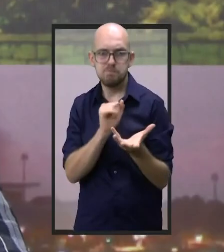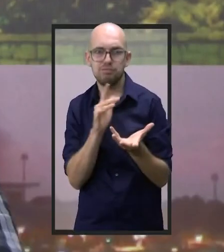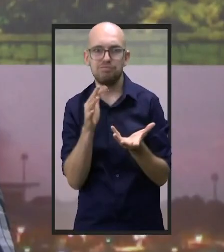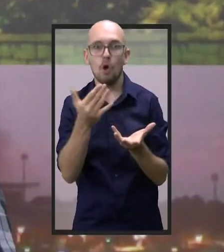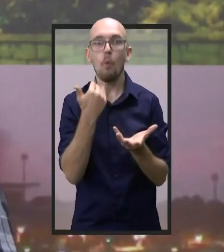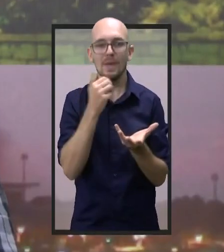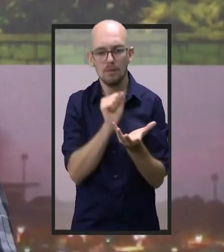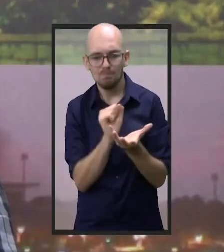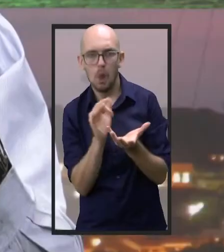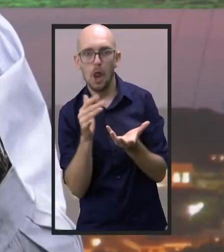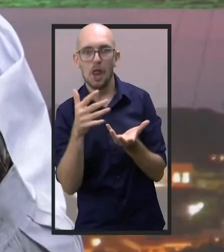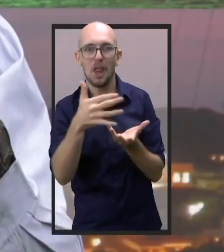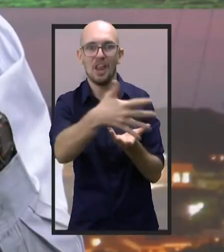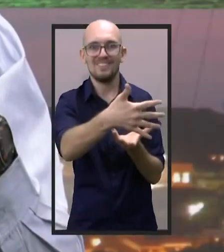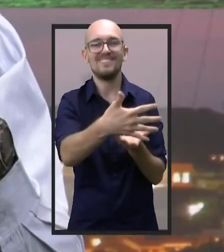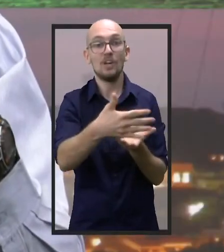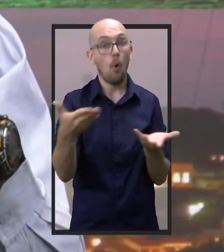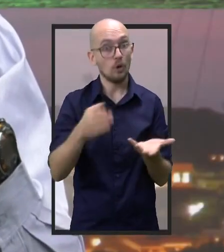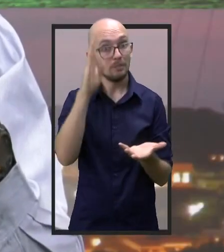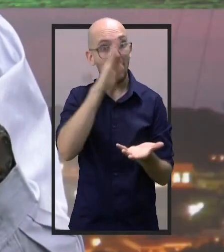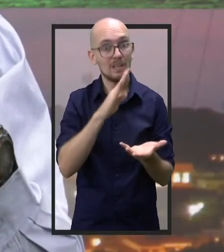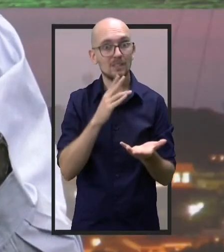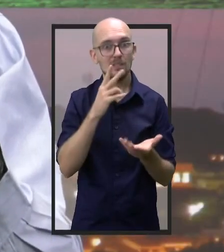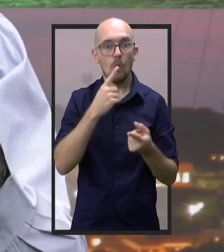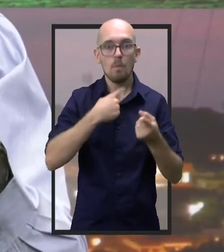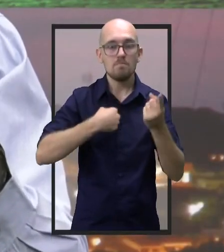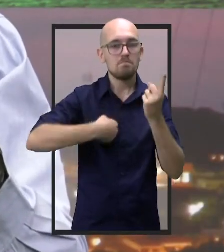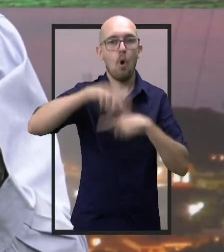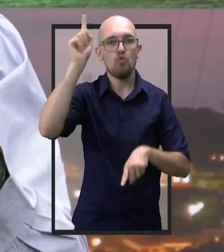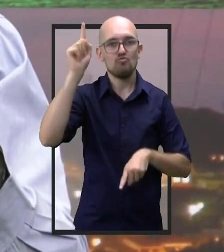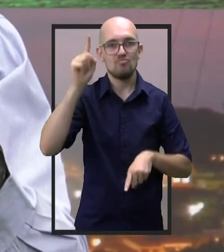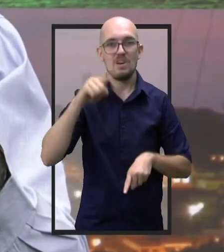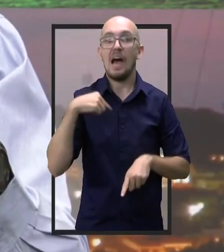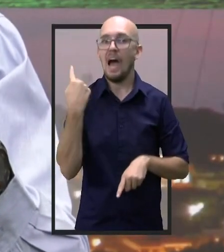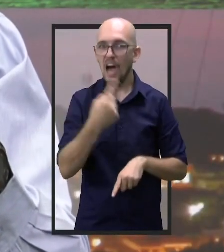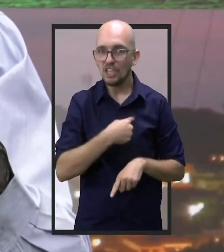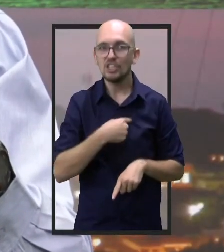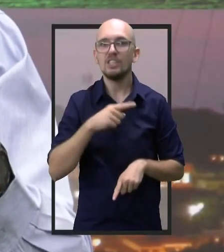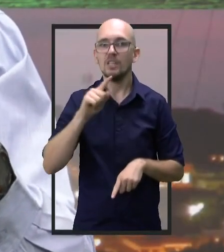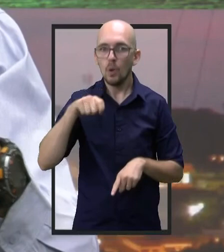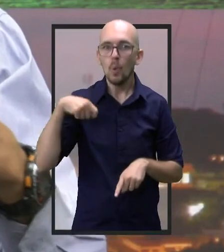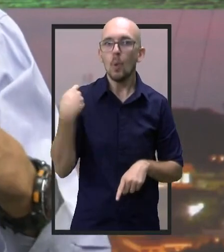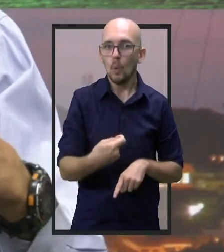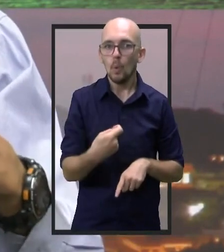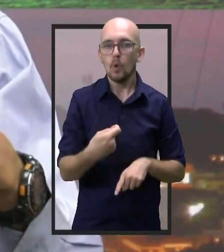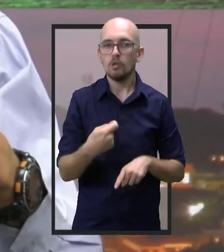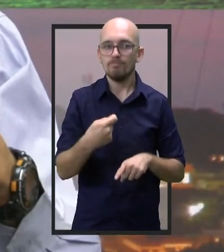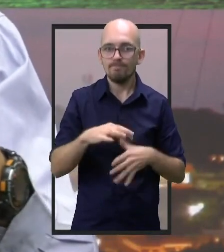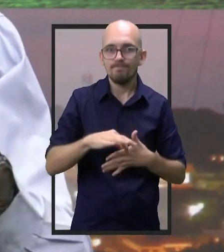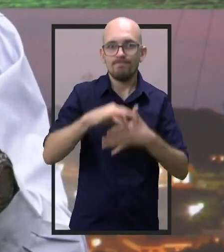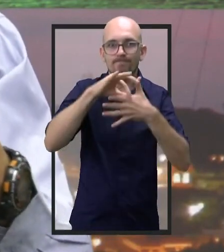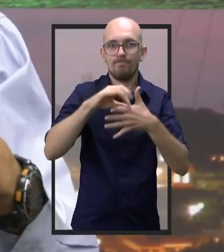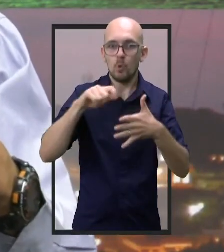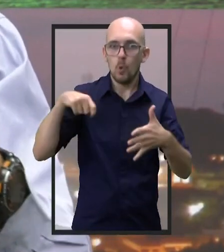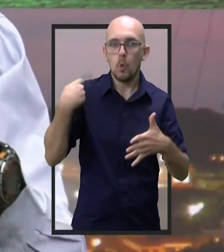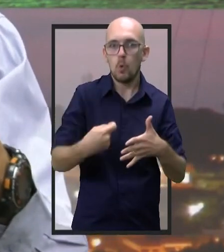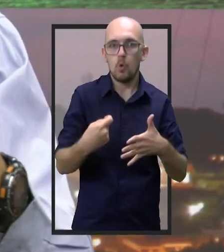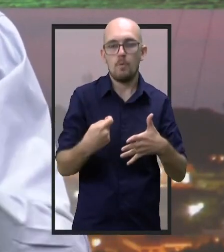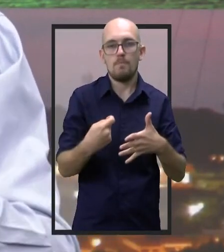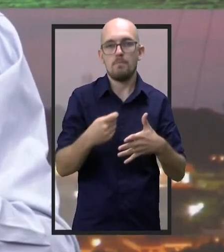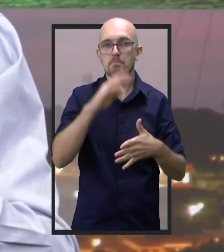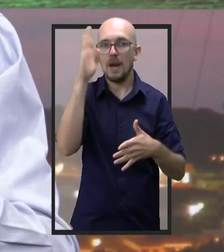mercado globalizado. Com certeza. E nós somos um player ou um agente que produz